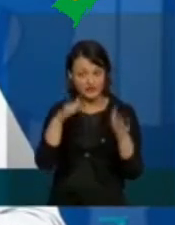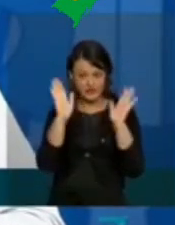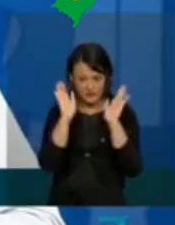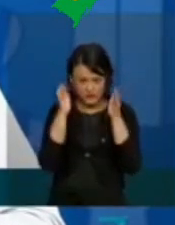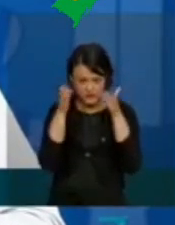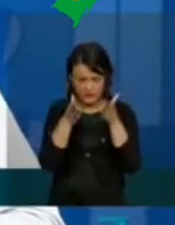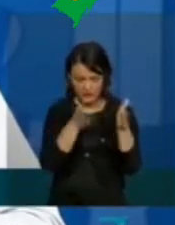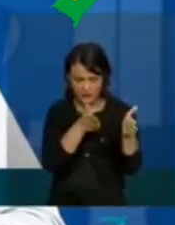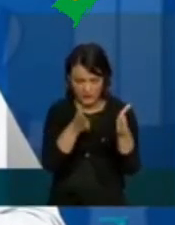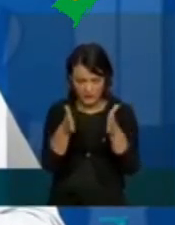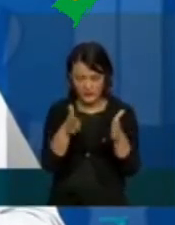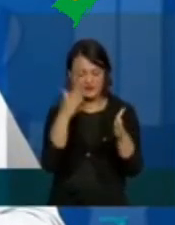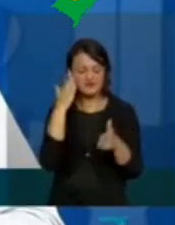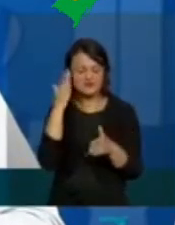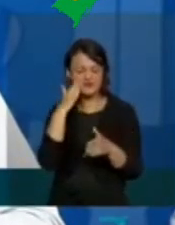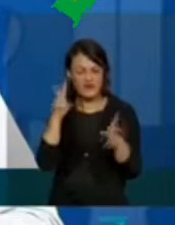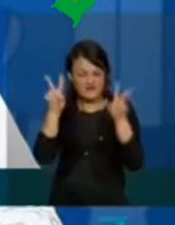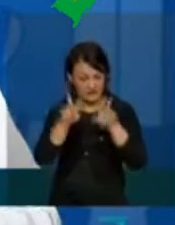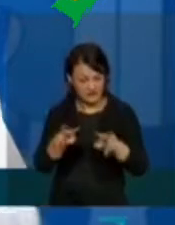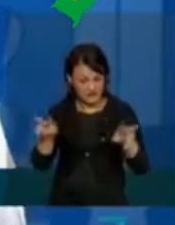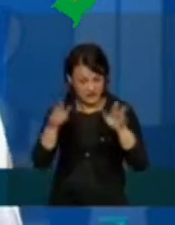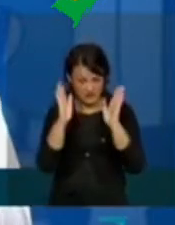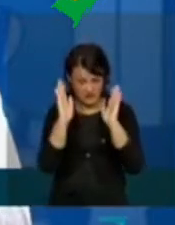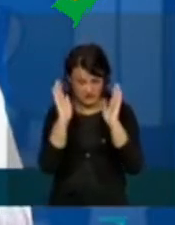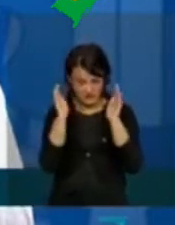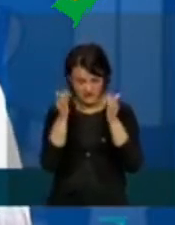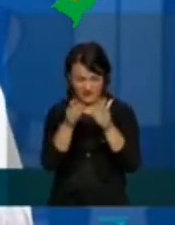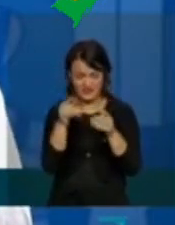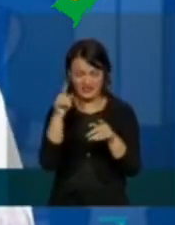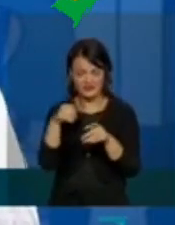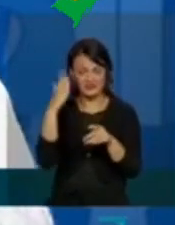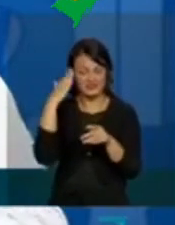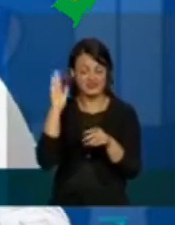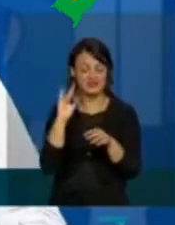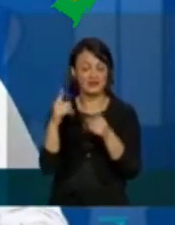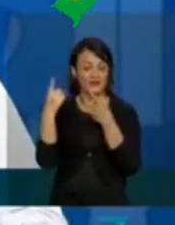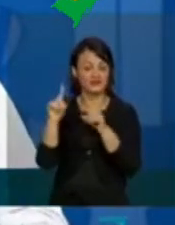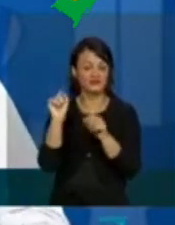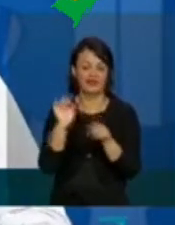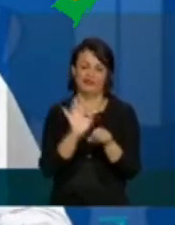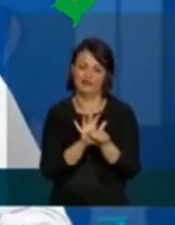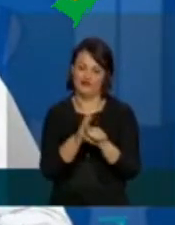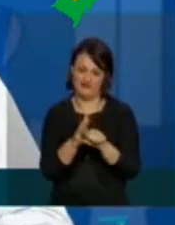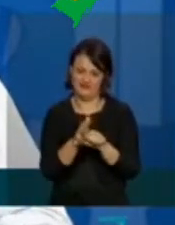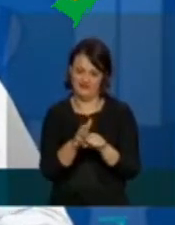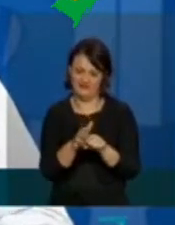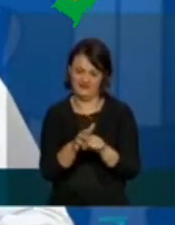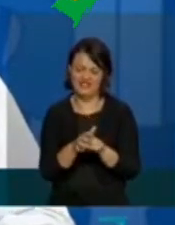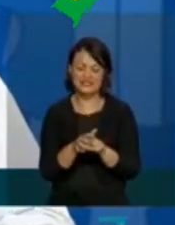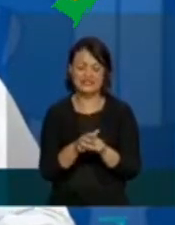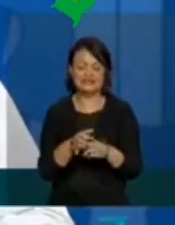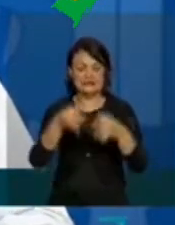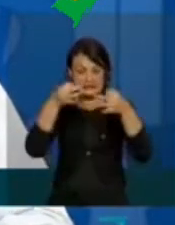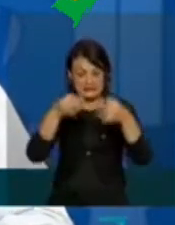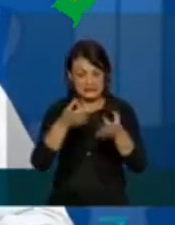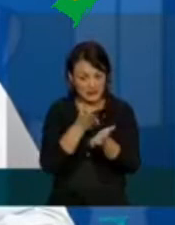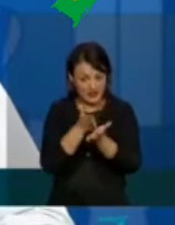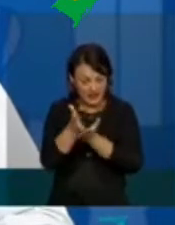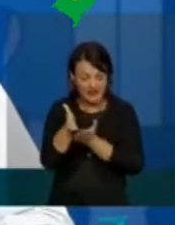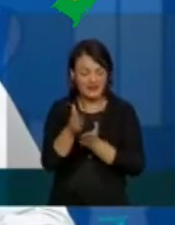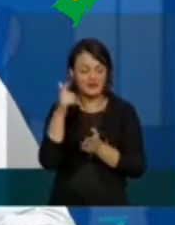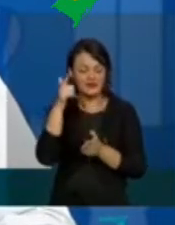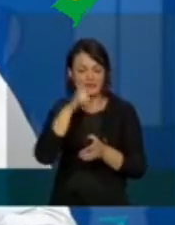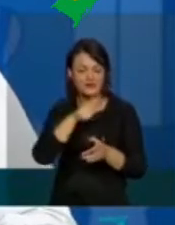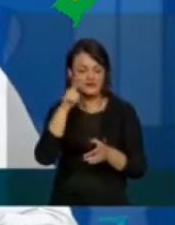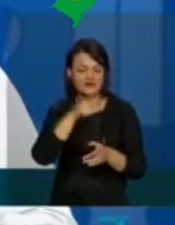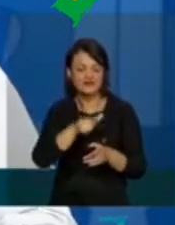não perder a visão desse nosso adversário chamado coronavírus. E disciplina para irmos atrás